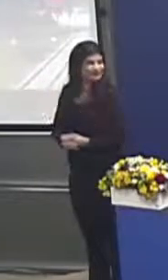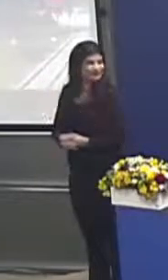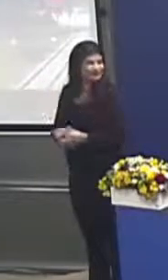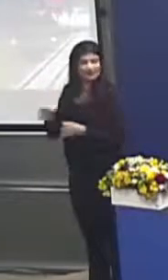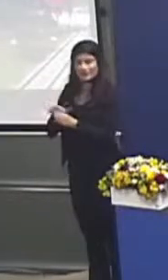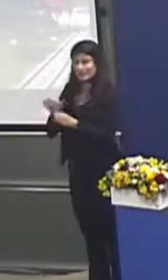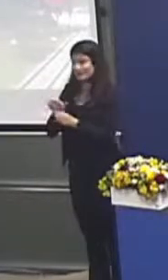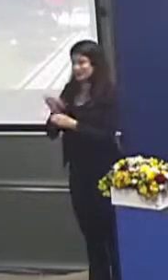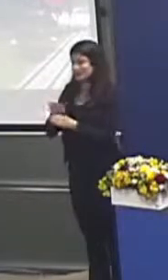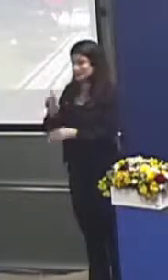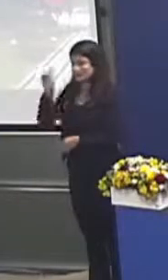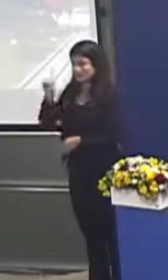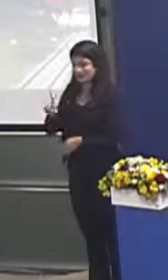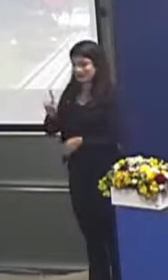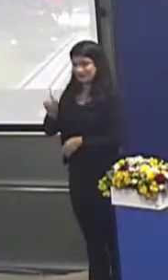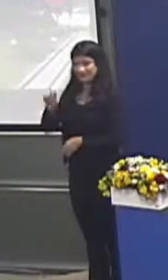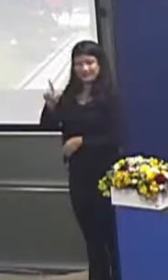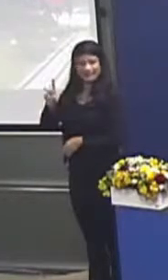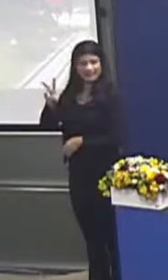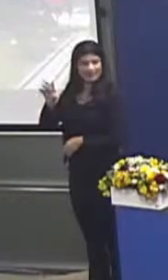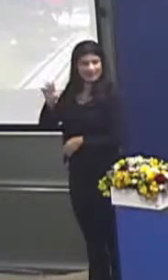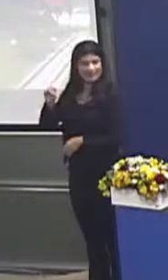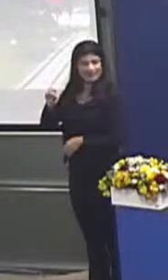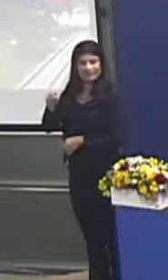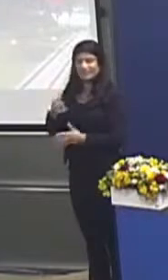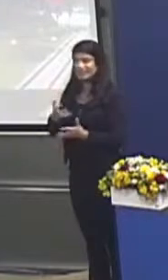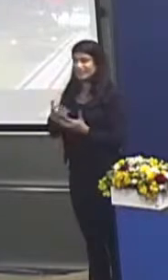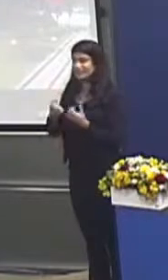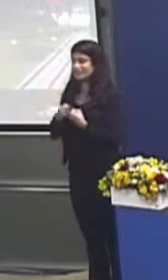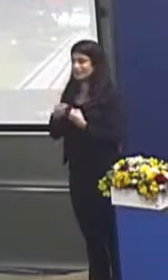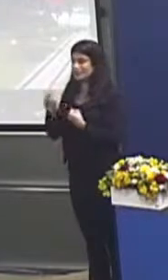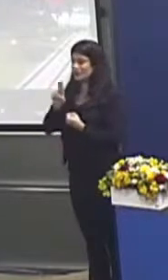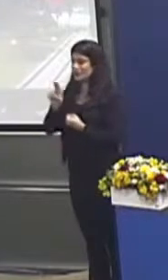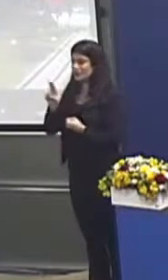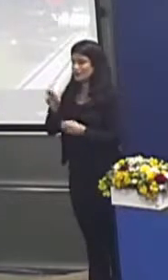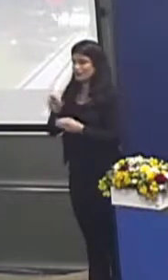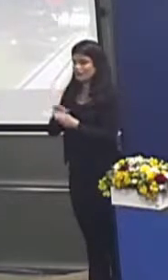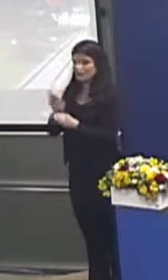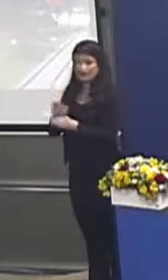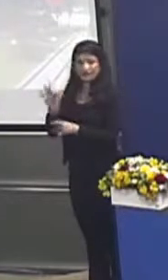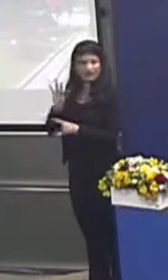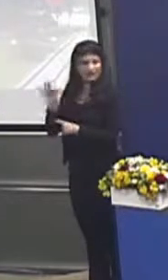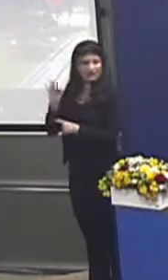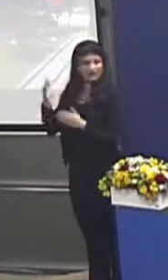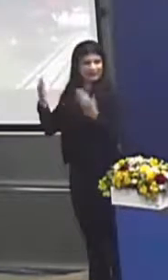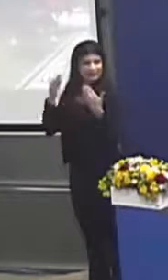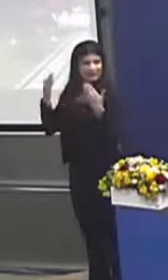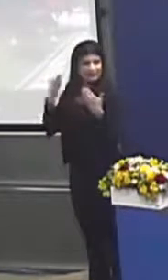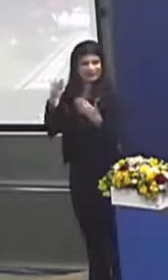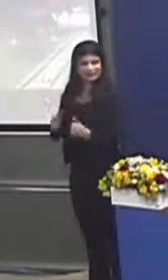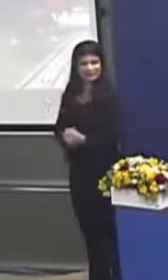Conselheira diretora Lousilei Alves Pinheiro está recebendo em nome do Conselho Federal de Psicologia.